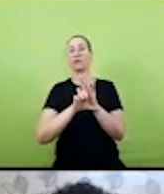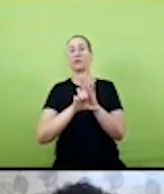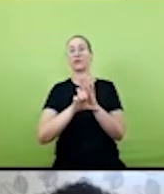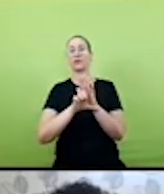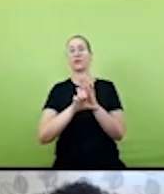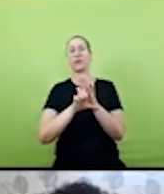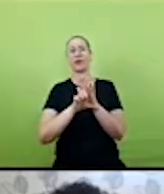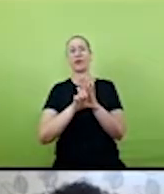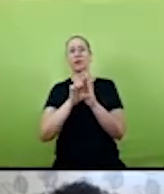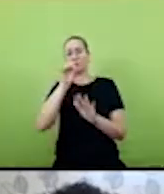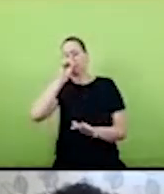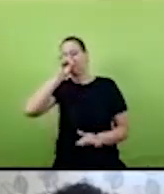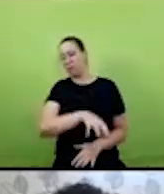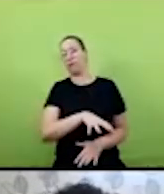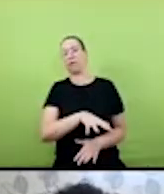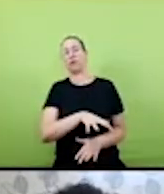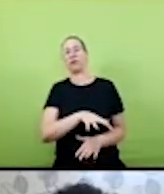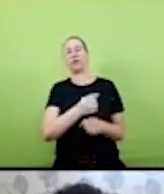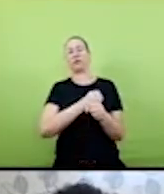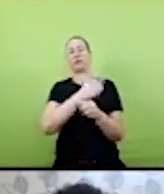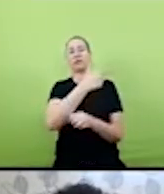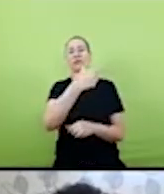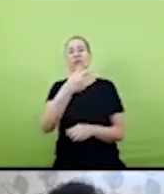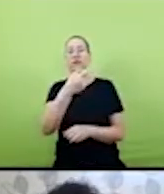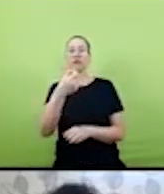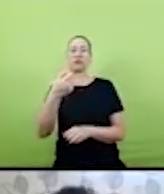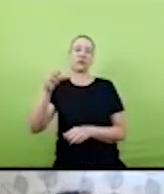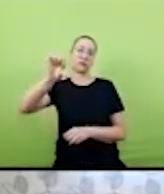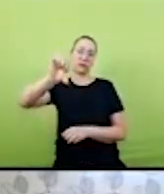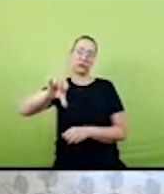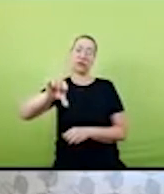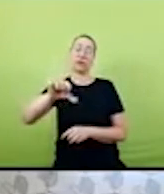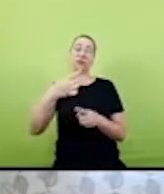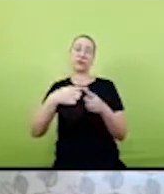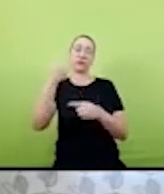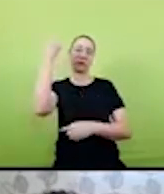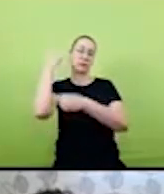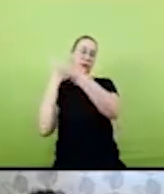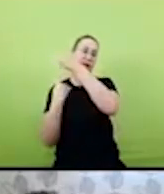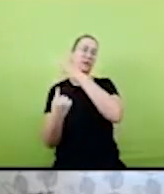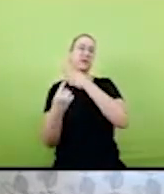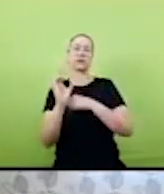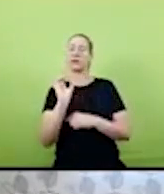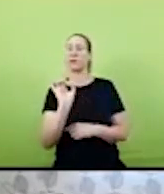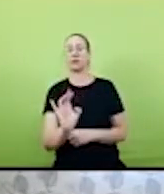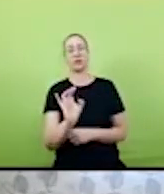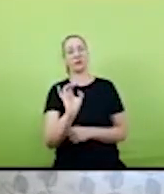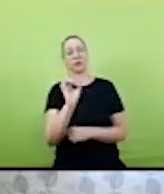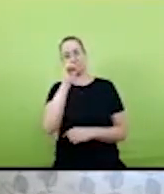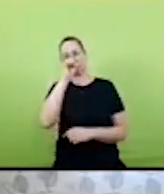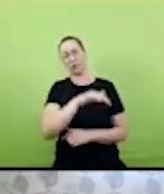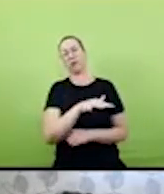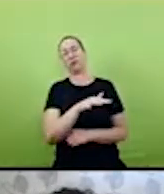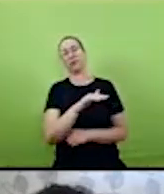reelaborada, revista, né, em 2009, porque antes ela tratava apenas o estupro como um ato